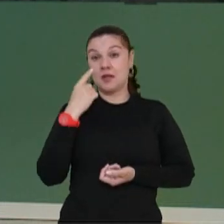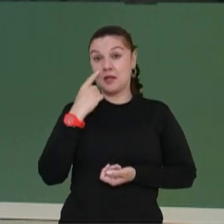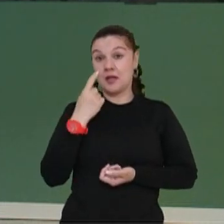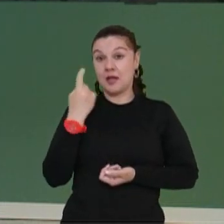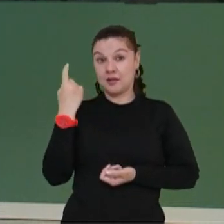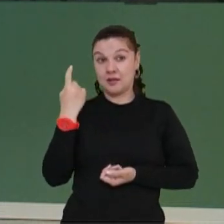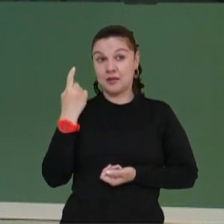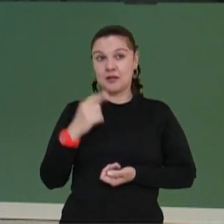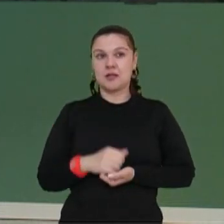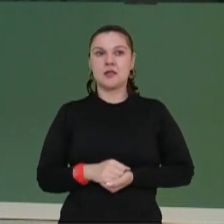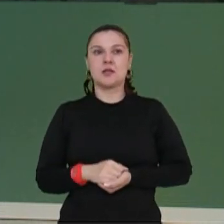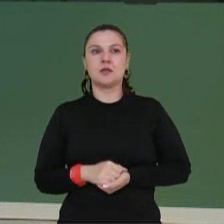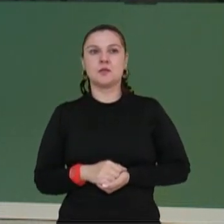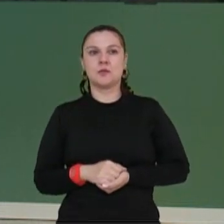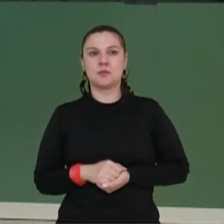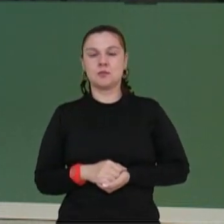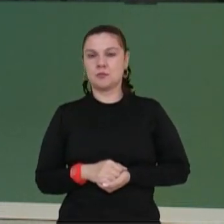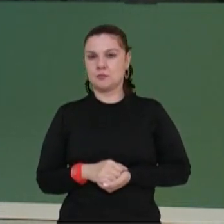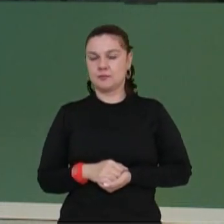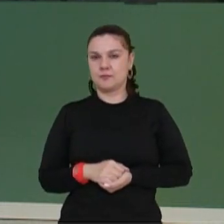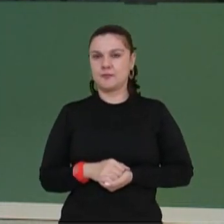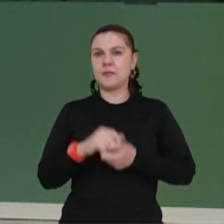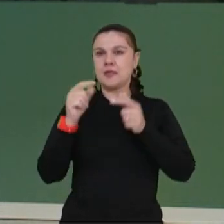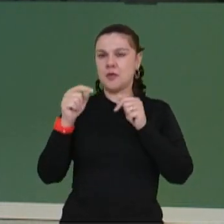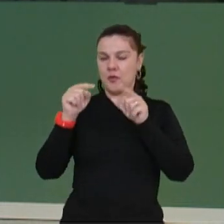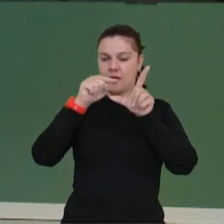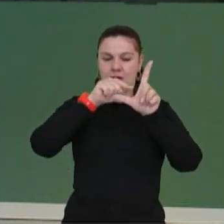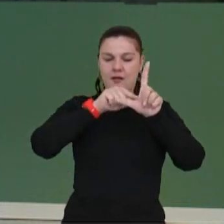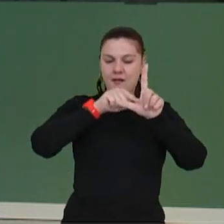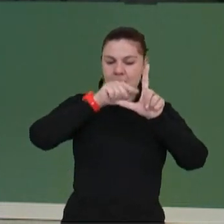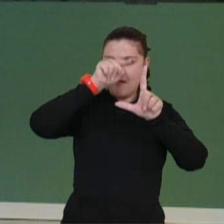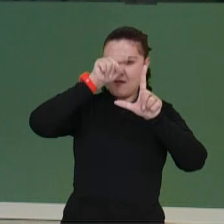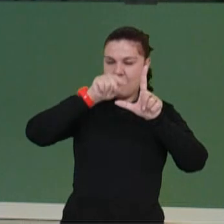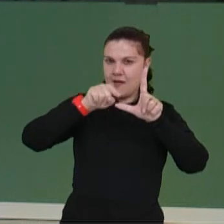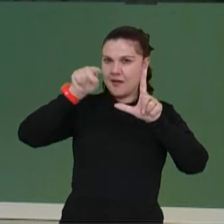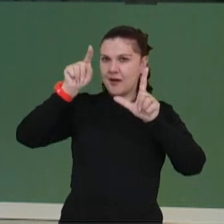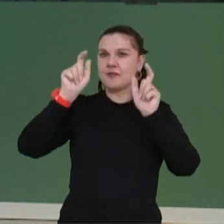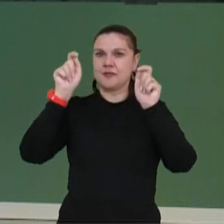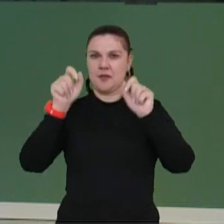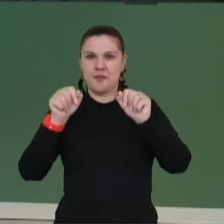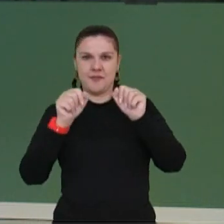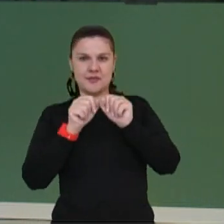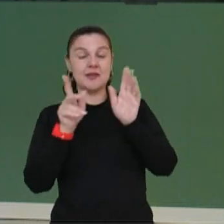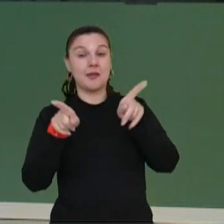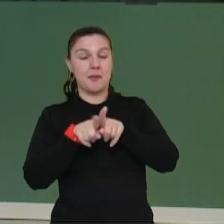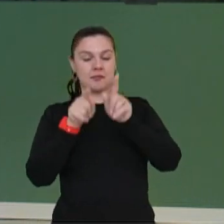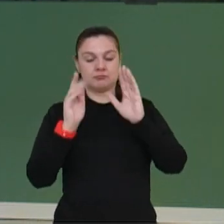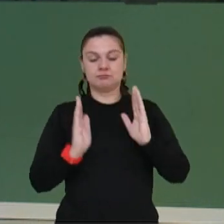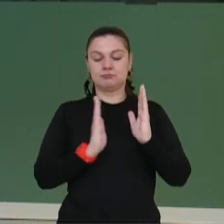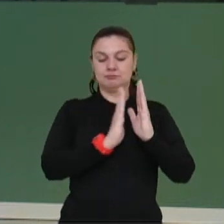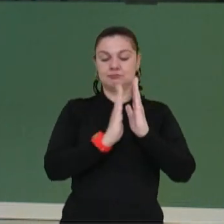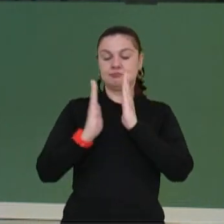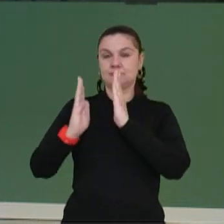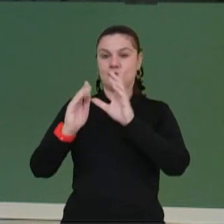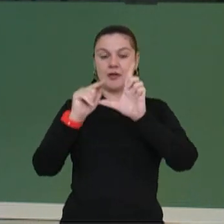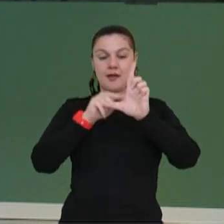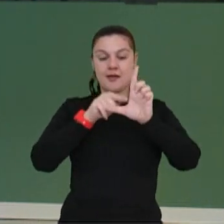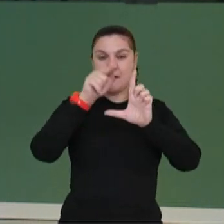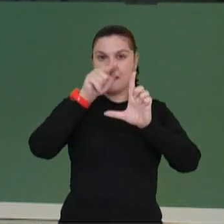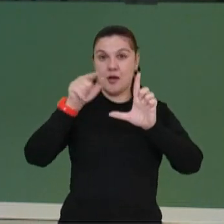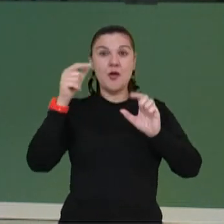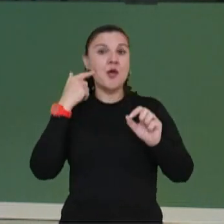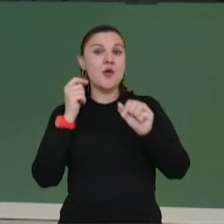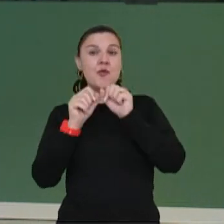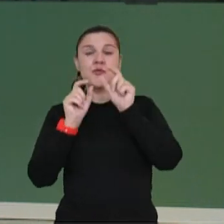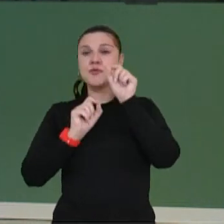Aqui eu fiz algumas representações gráficas. Com aquela tabela que a gente fez, dá para a gente organizar gráficos, tá bom? Eu fiz o quê? Só para